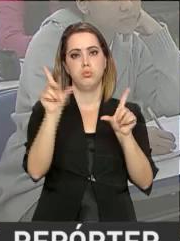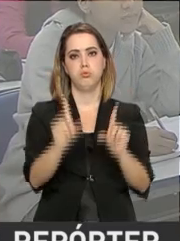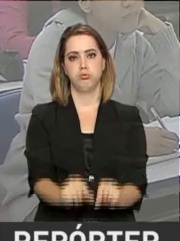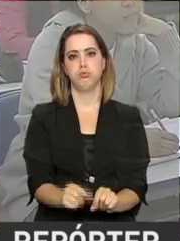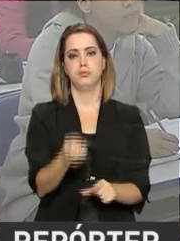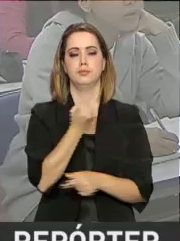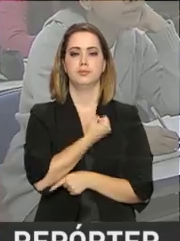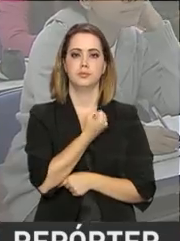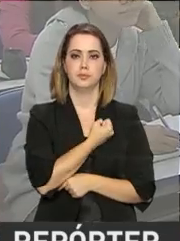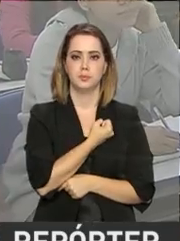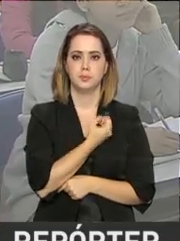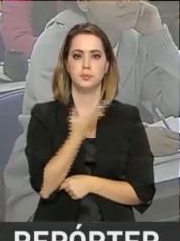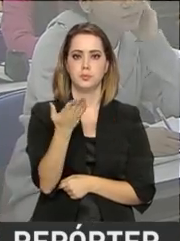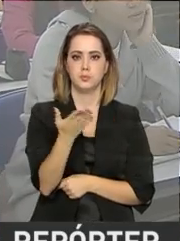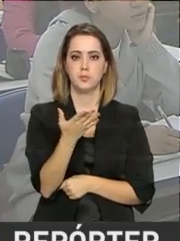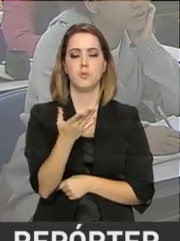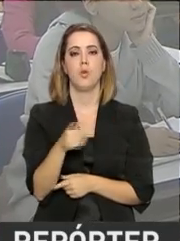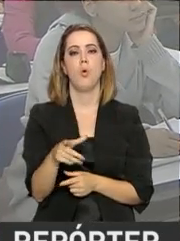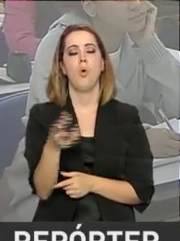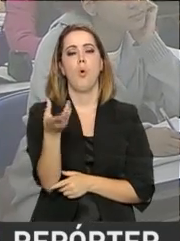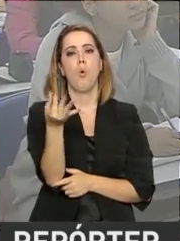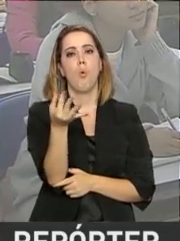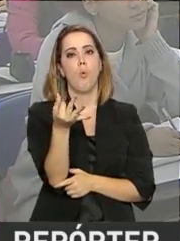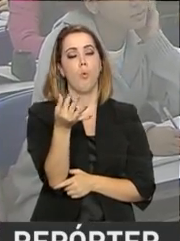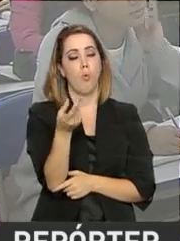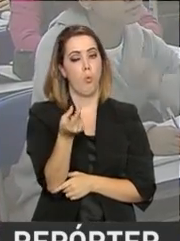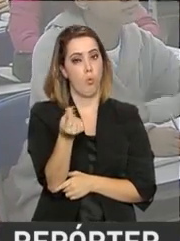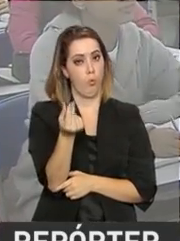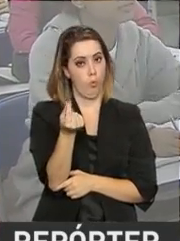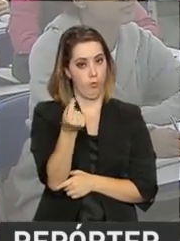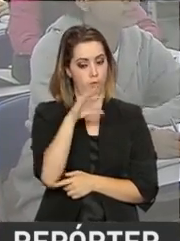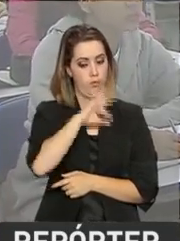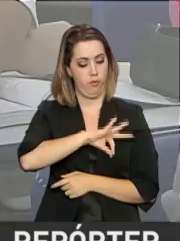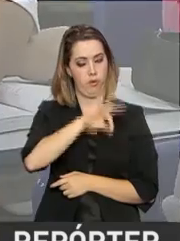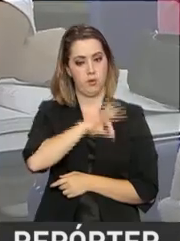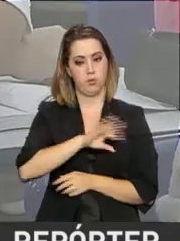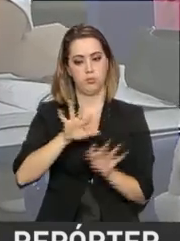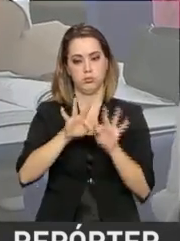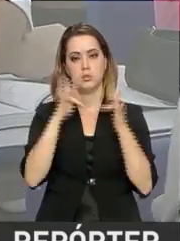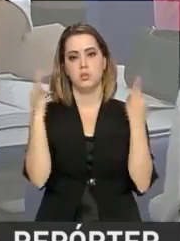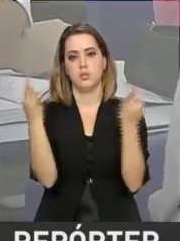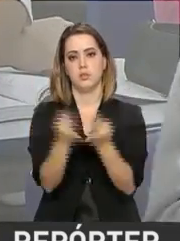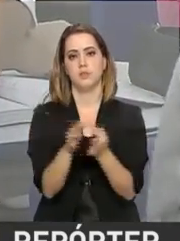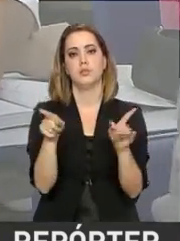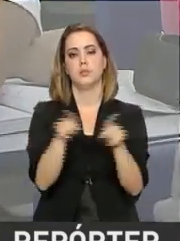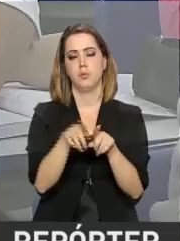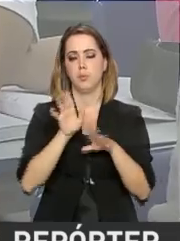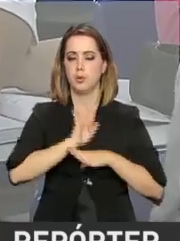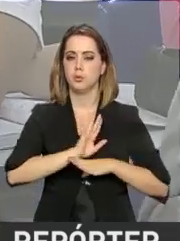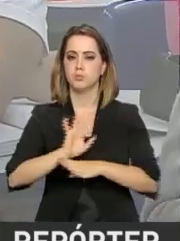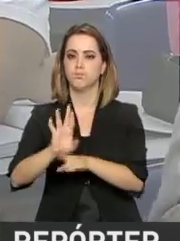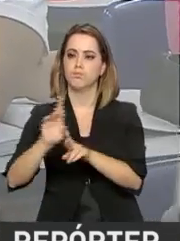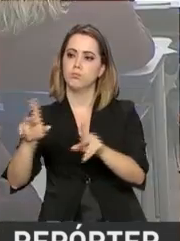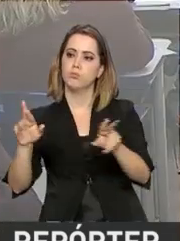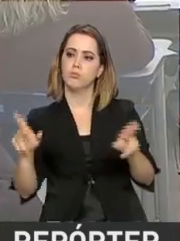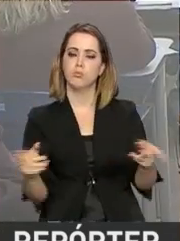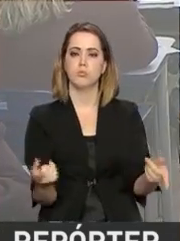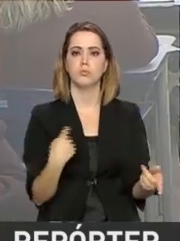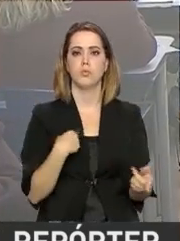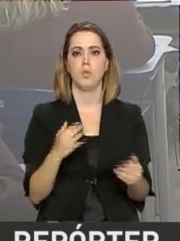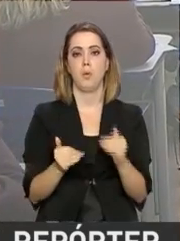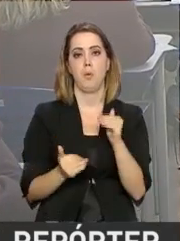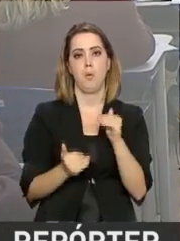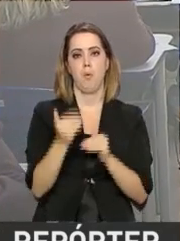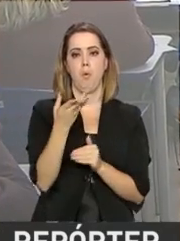o outro o nível sócio econômico contribuiu para o desempenho dos alunos quanto maior o nível maior à média e o